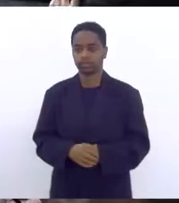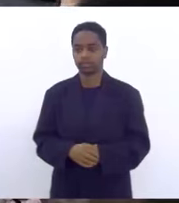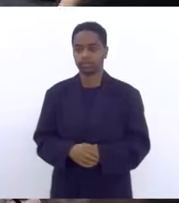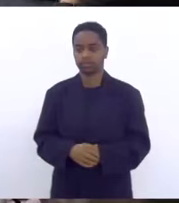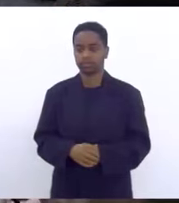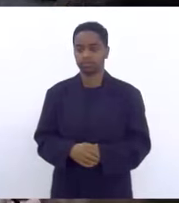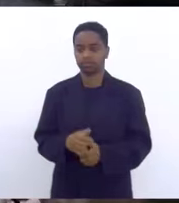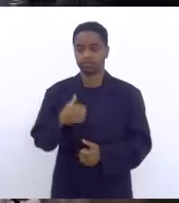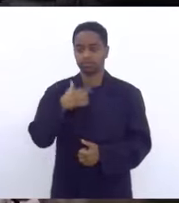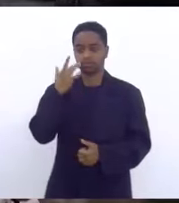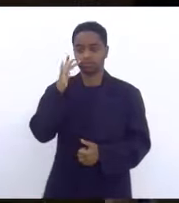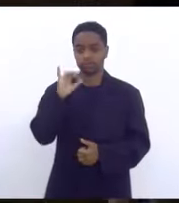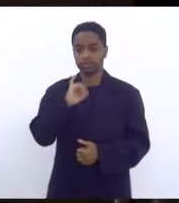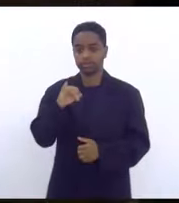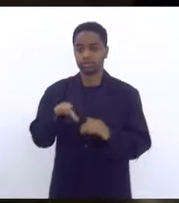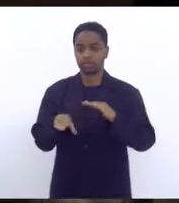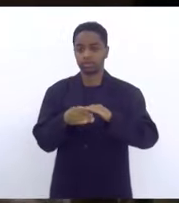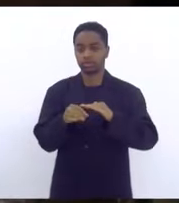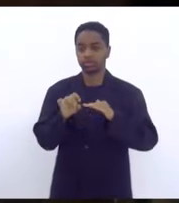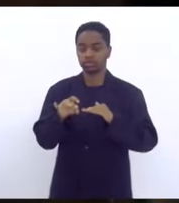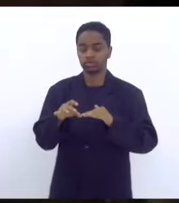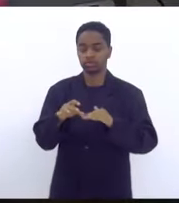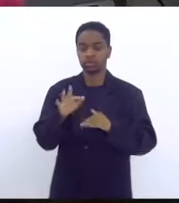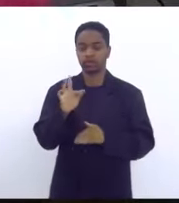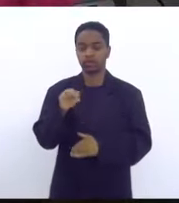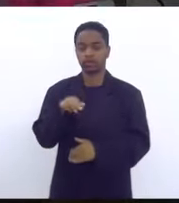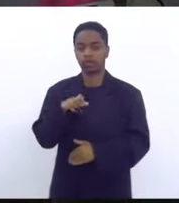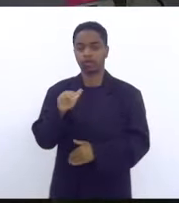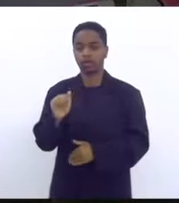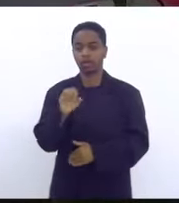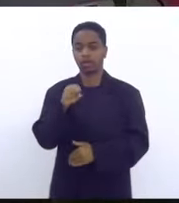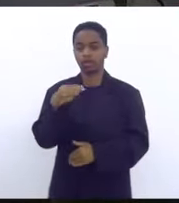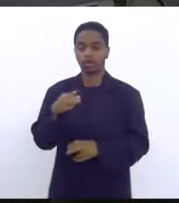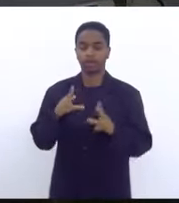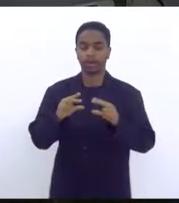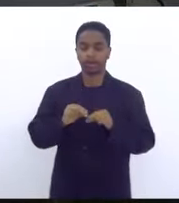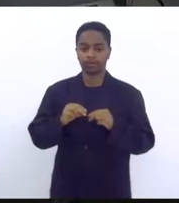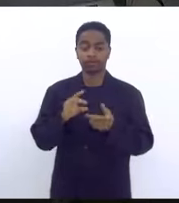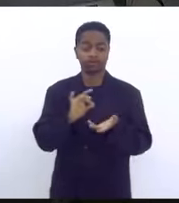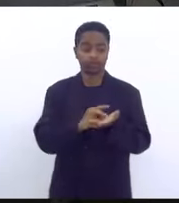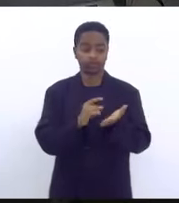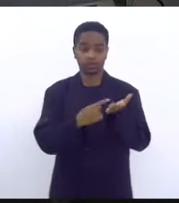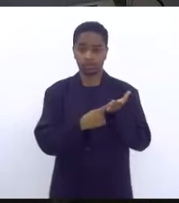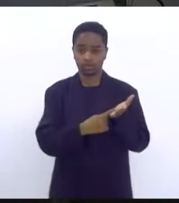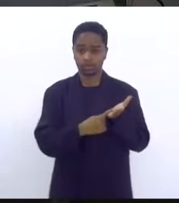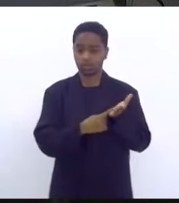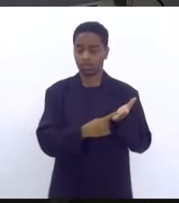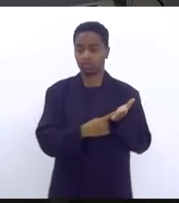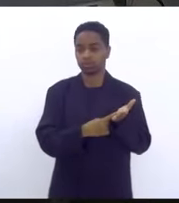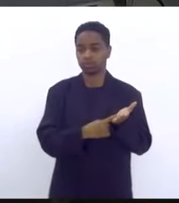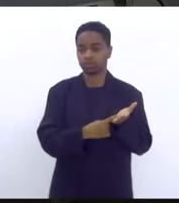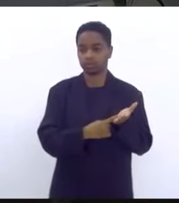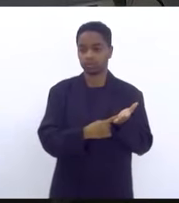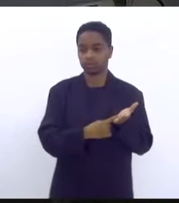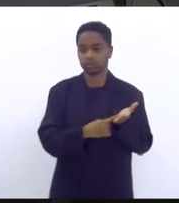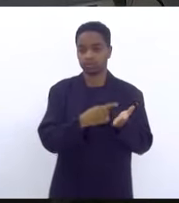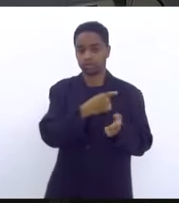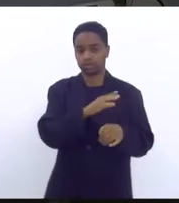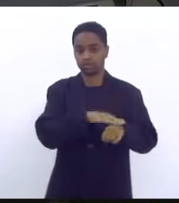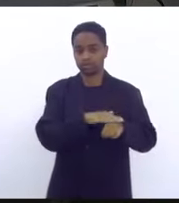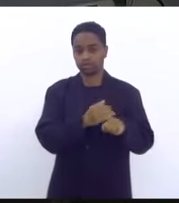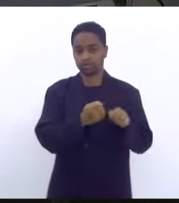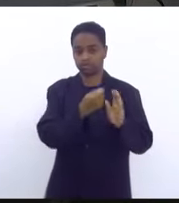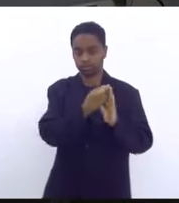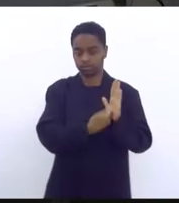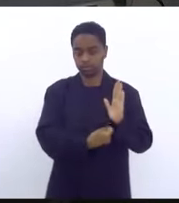Não sei se é emenda só de forma ou é de mérito. Na verdade, foi um acordo aqui com o autor.